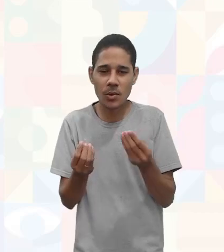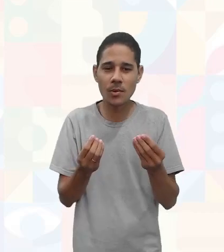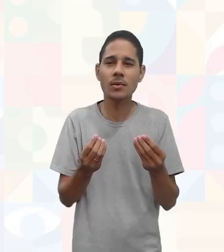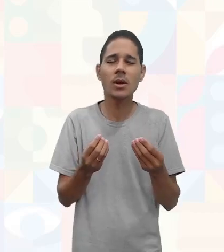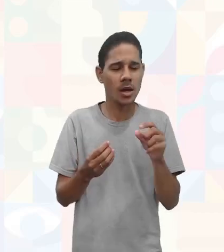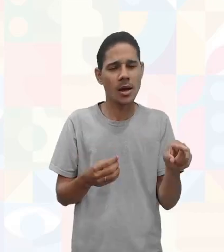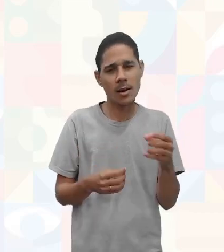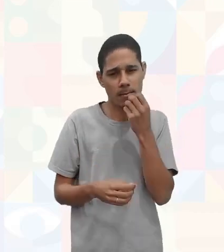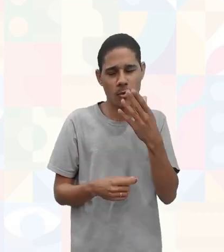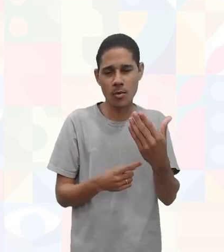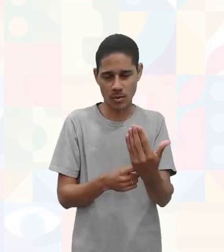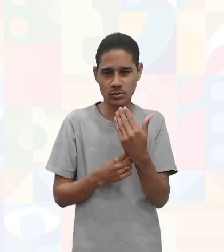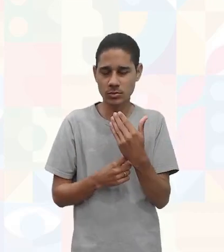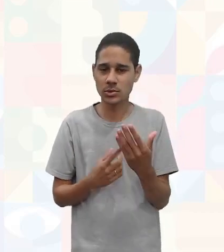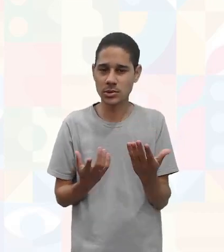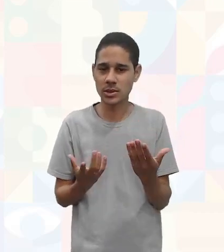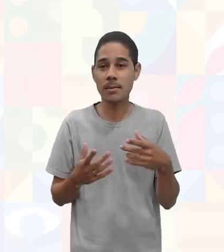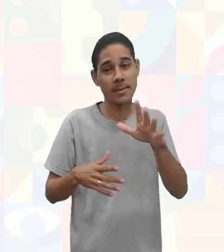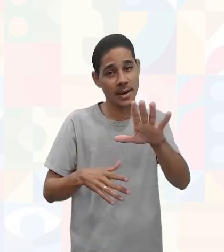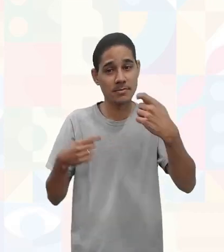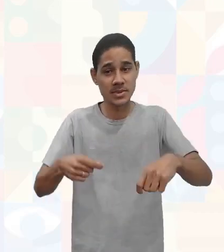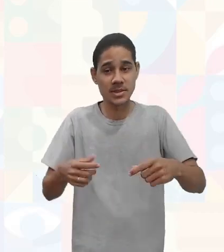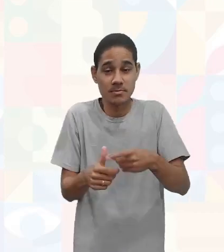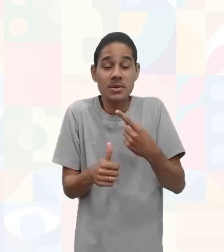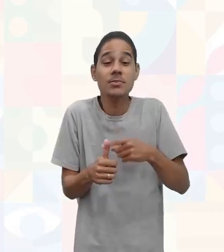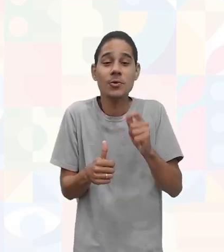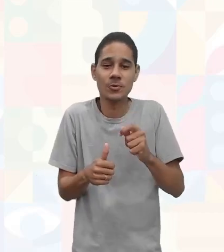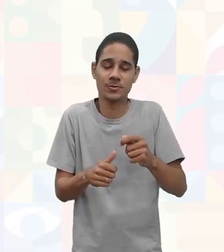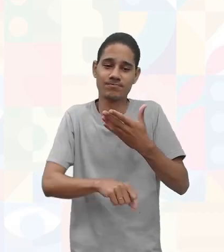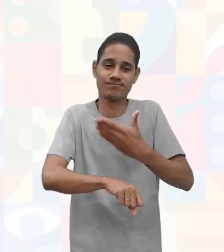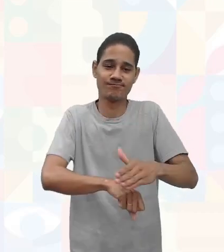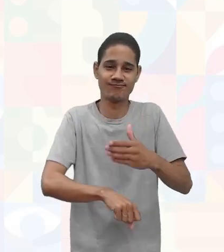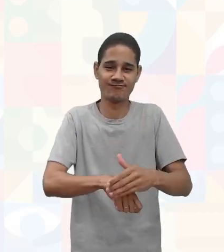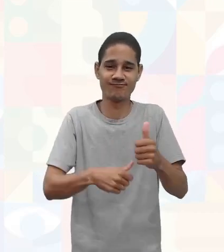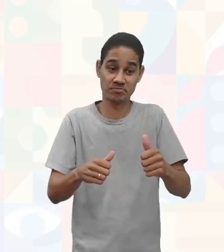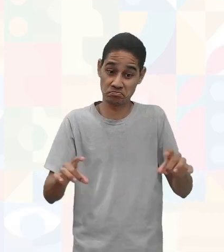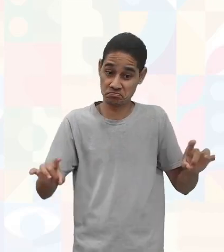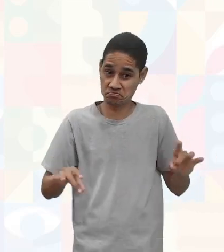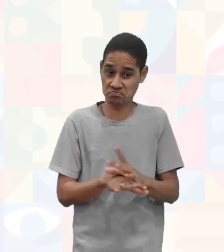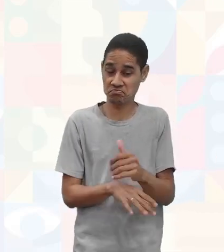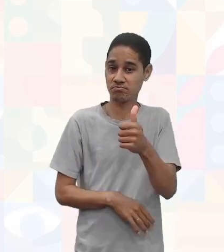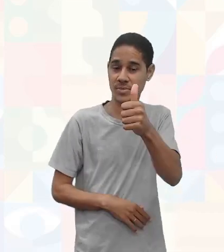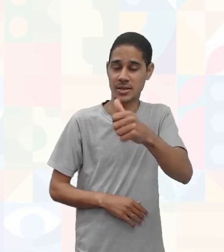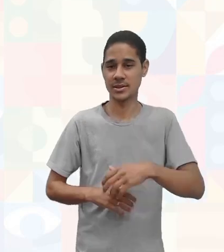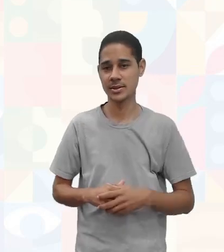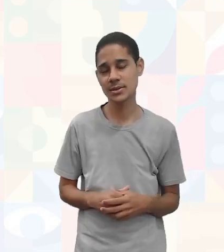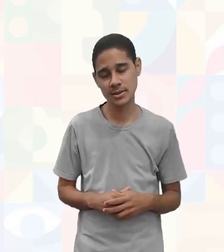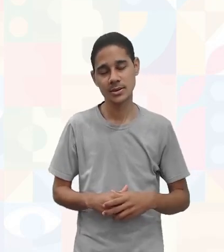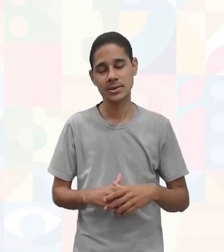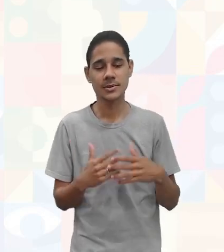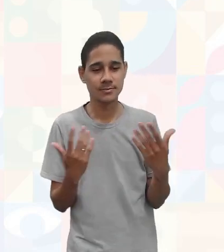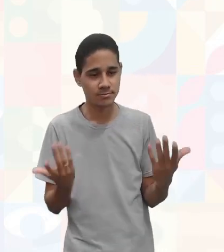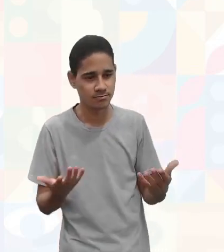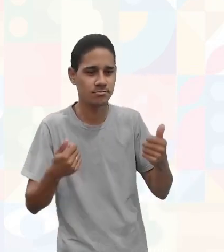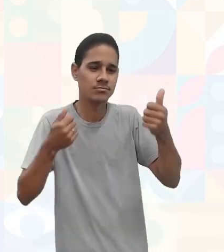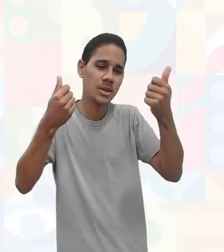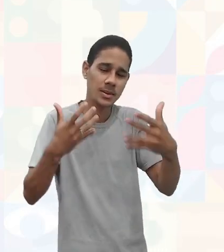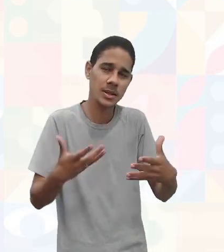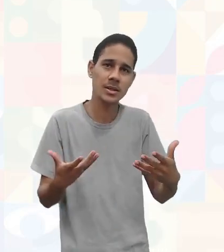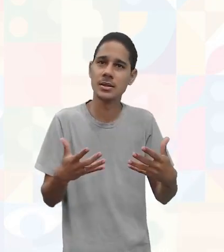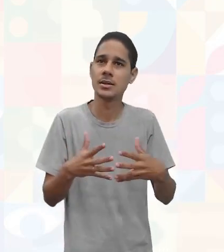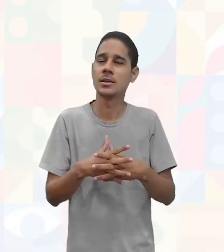primeiro tem que estar o quê? Qualificado. Olhando de forma bem abrangente